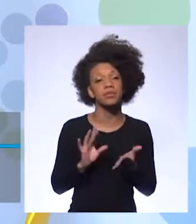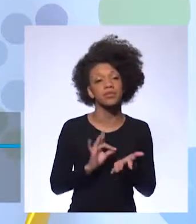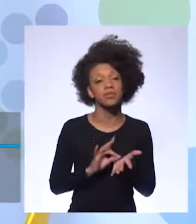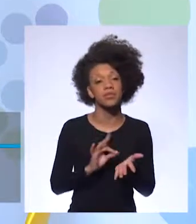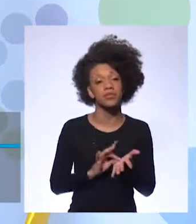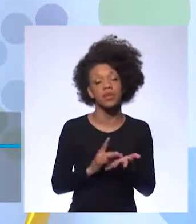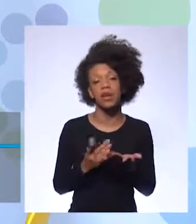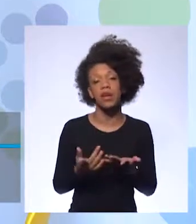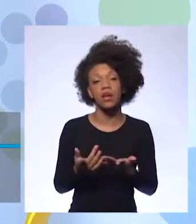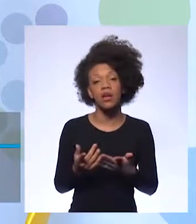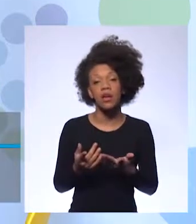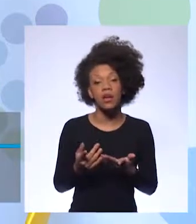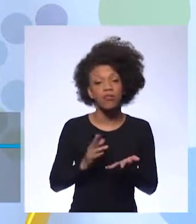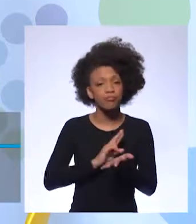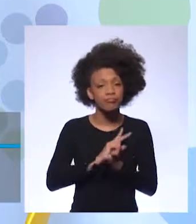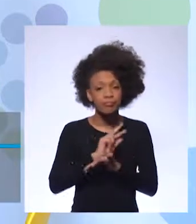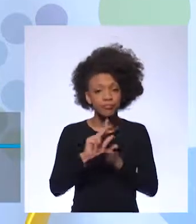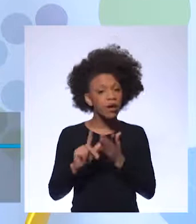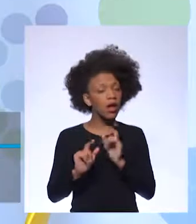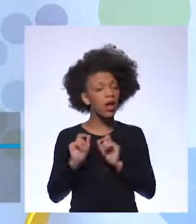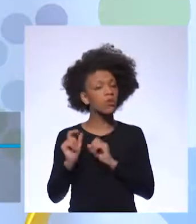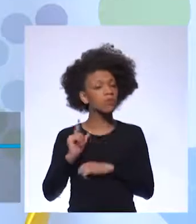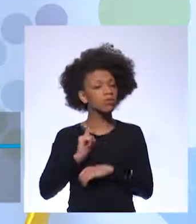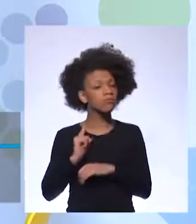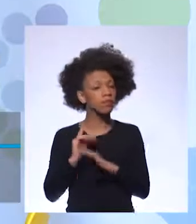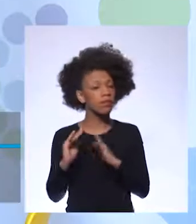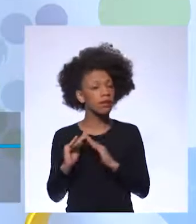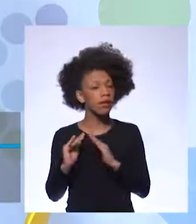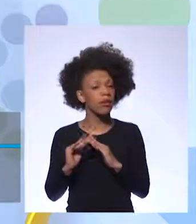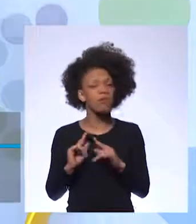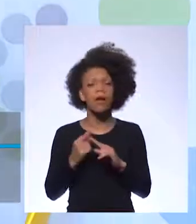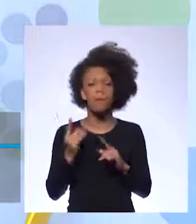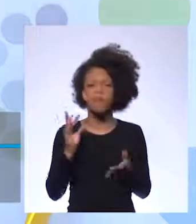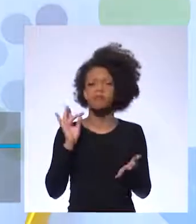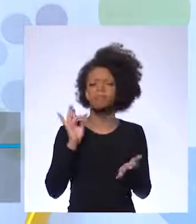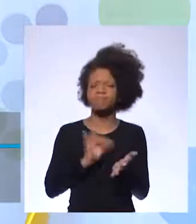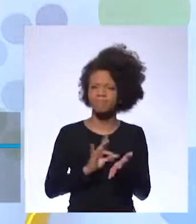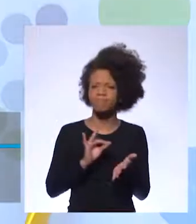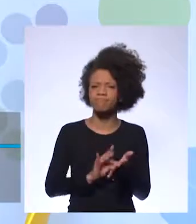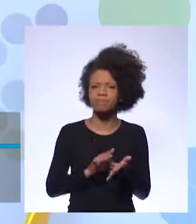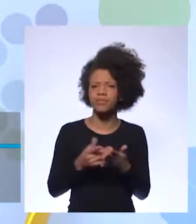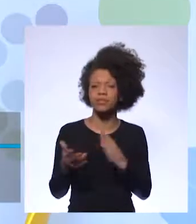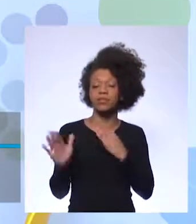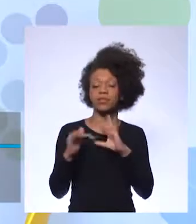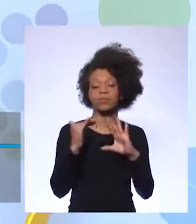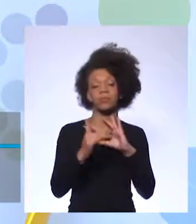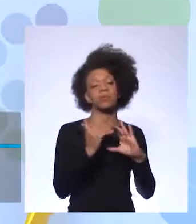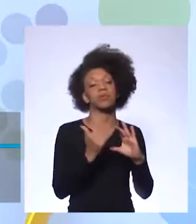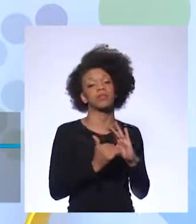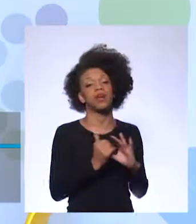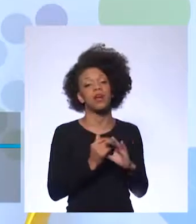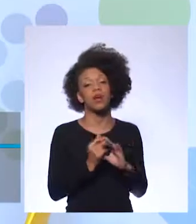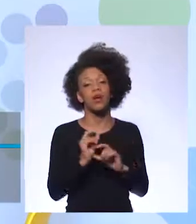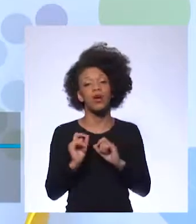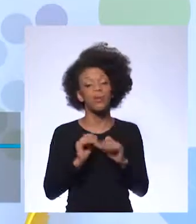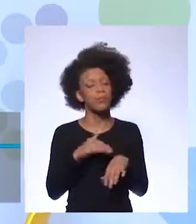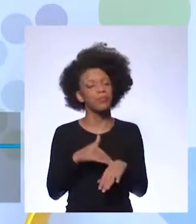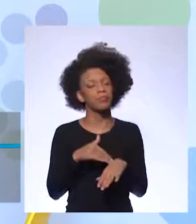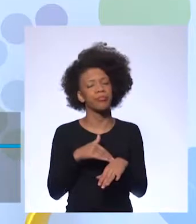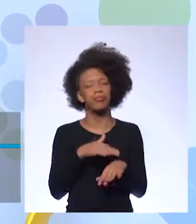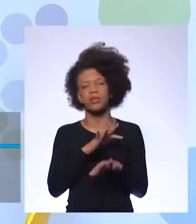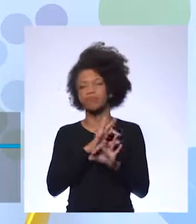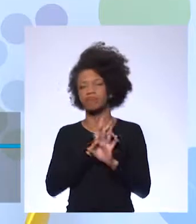na verdade também materiais diversos é o que eu tinha em casa mas eu tenho certeza que vocês vão acabar mandando para a gente aí coisas muito